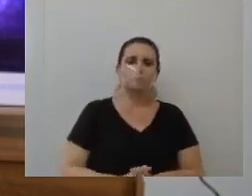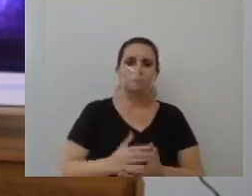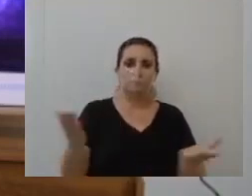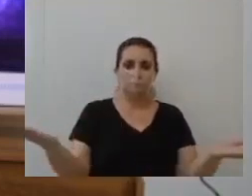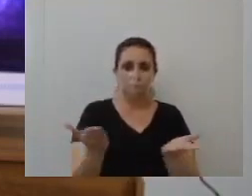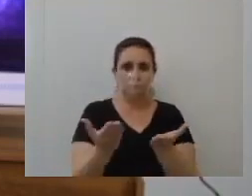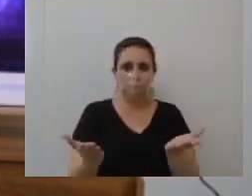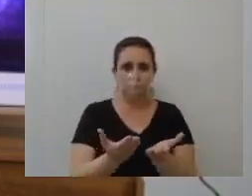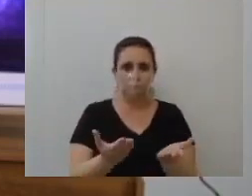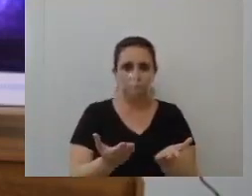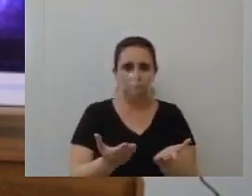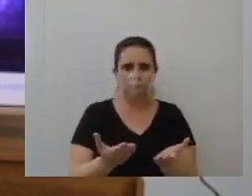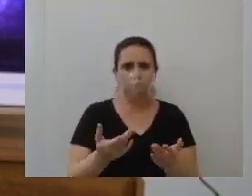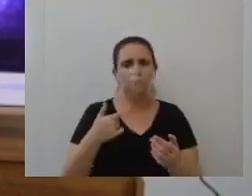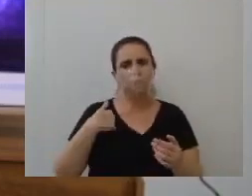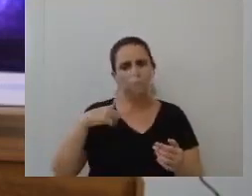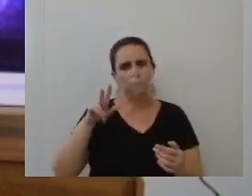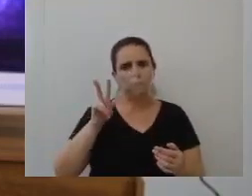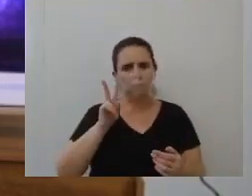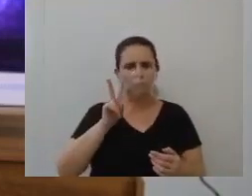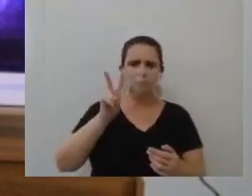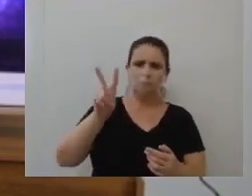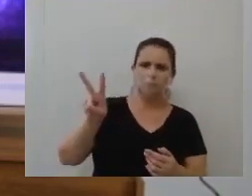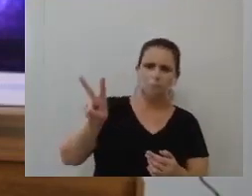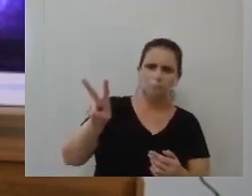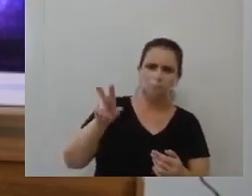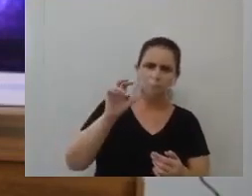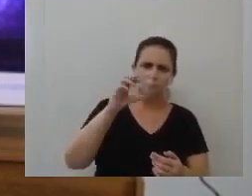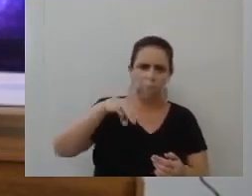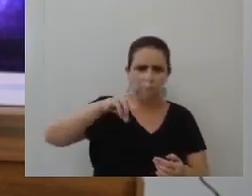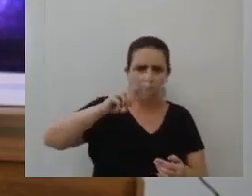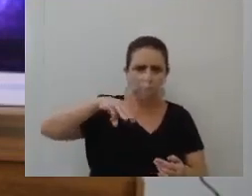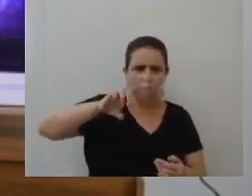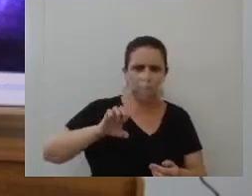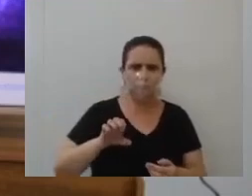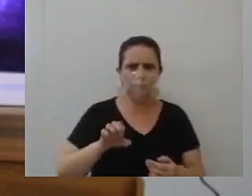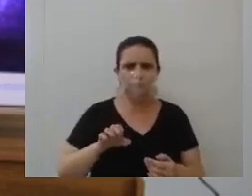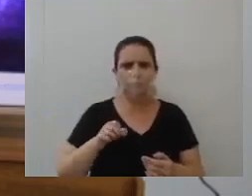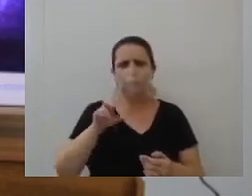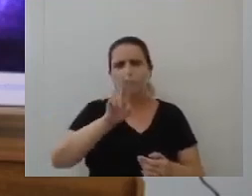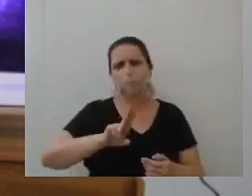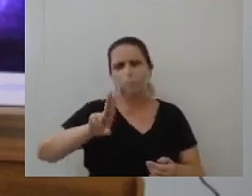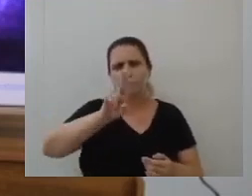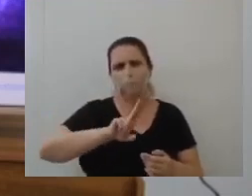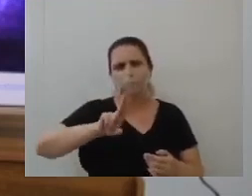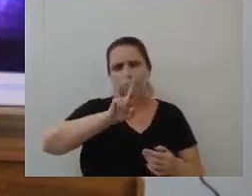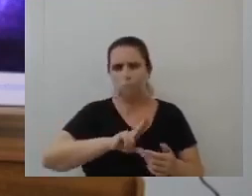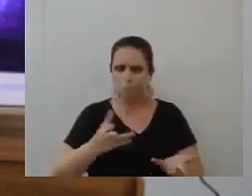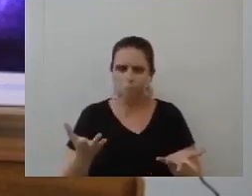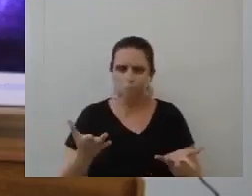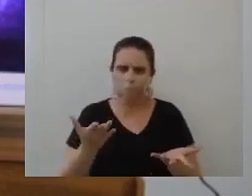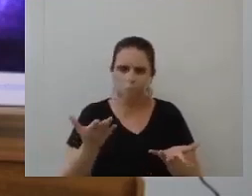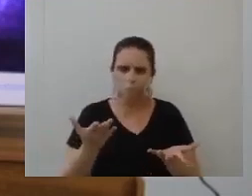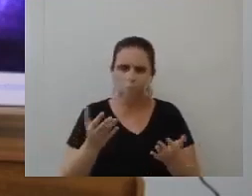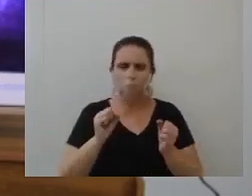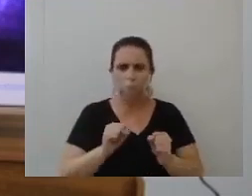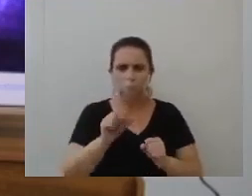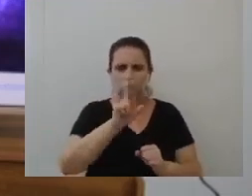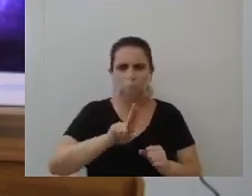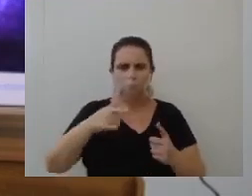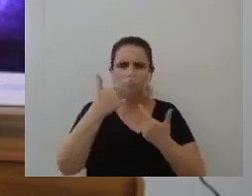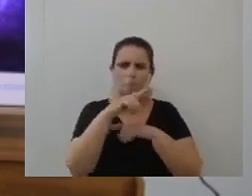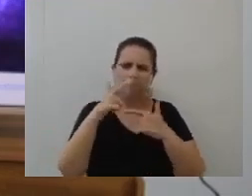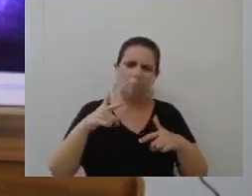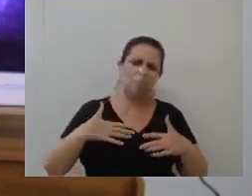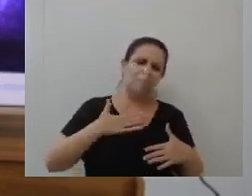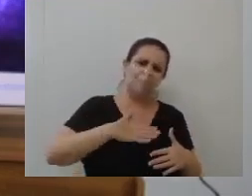imediato dar uma credibilidade ao meme. Ele tem mais utilidade do que credibilidade. Ele pode ser útil para a pessoa